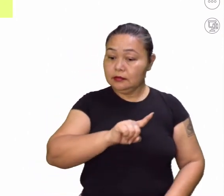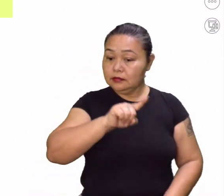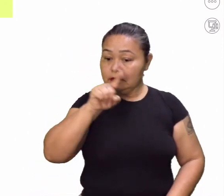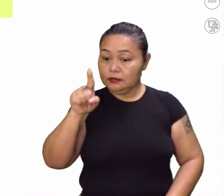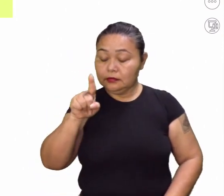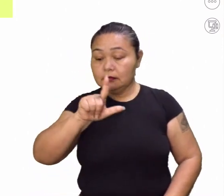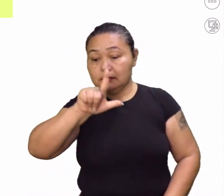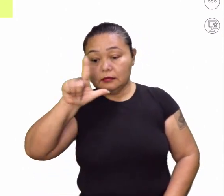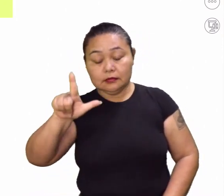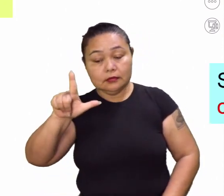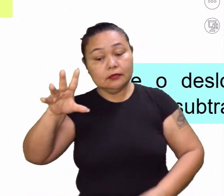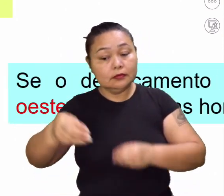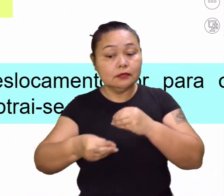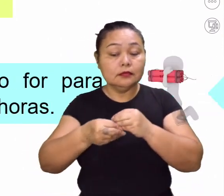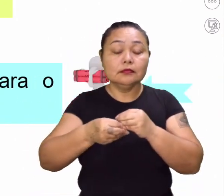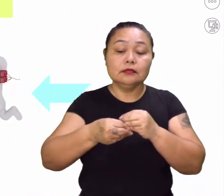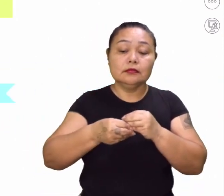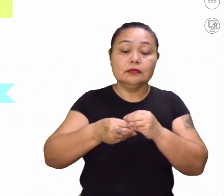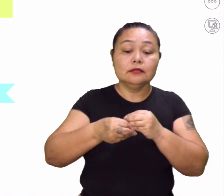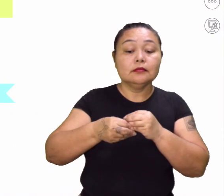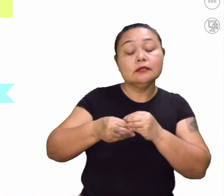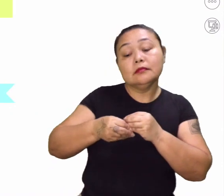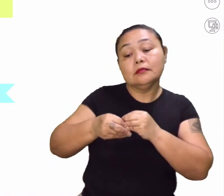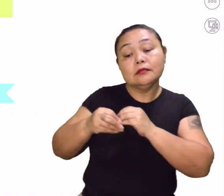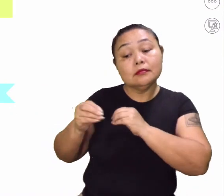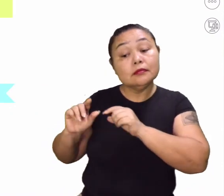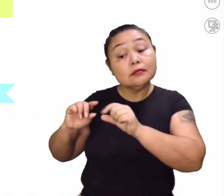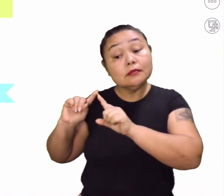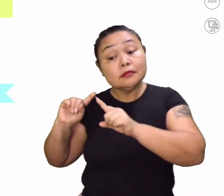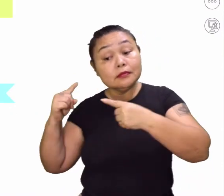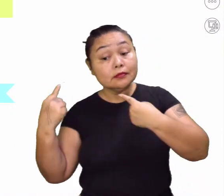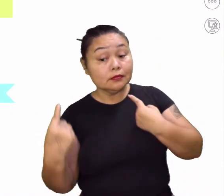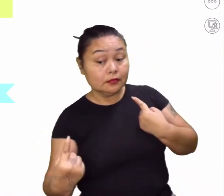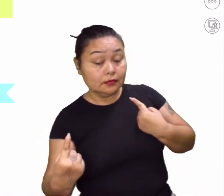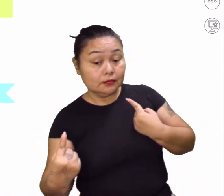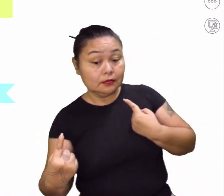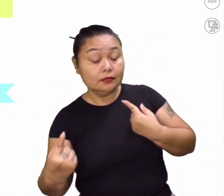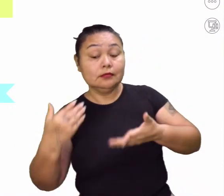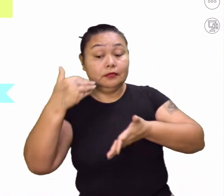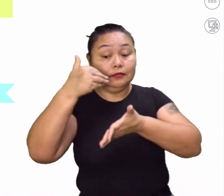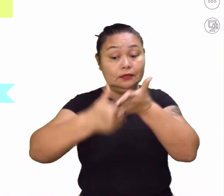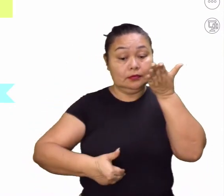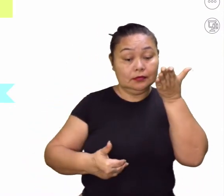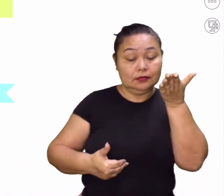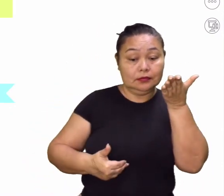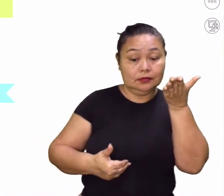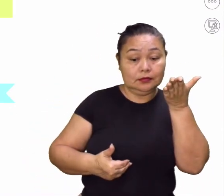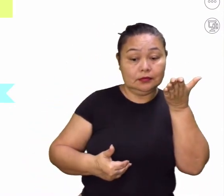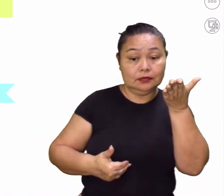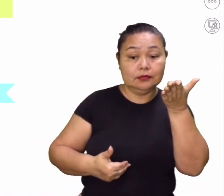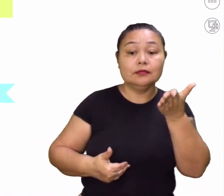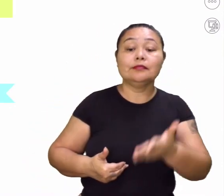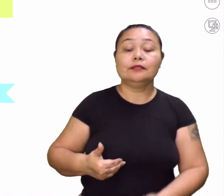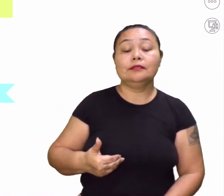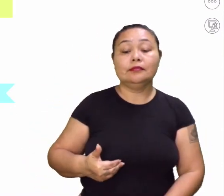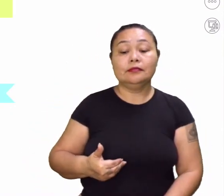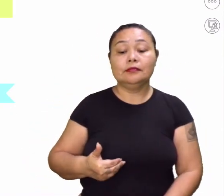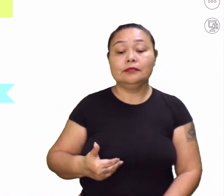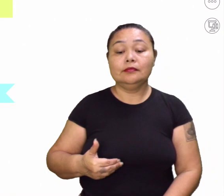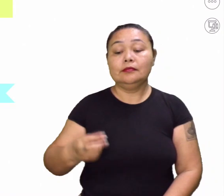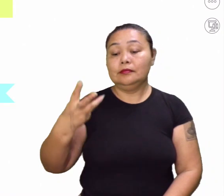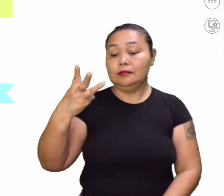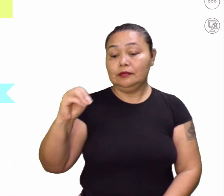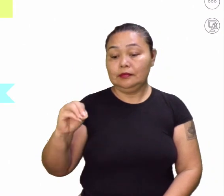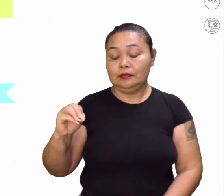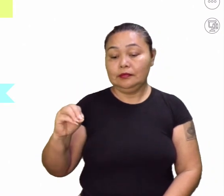for para leste, a gente vai adicionar as horas. E se fosse o contrário, a gente vai subtrair. Estou agora em